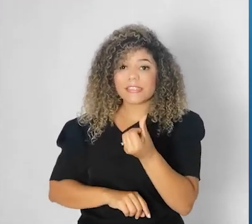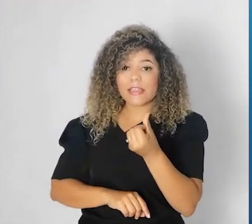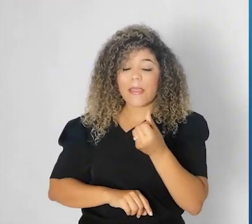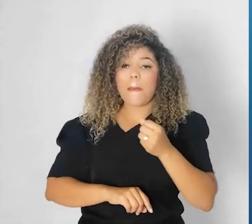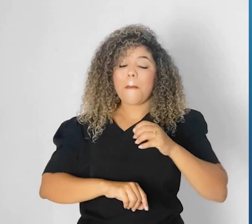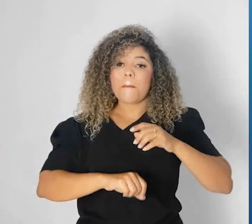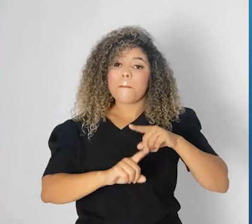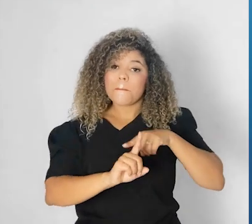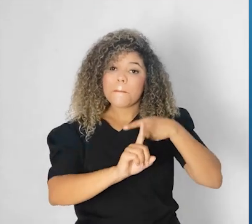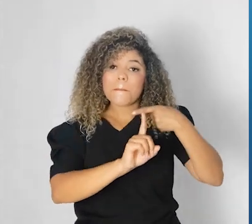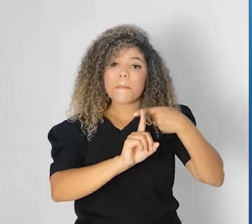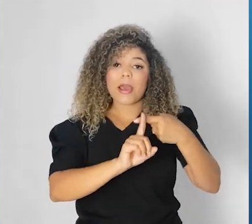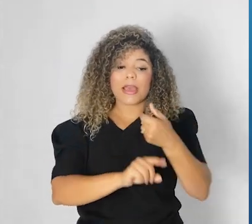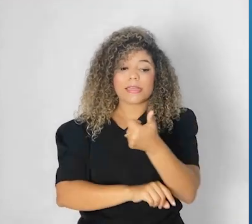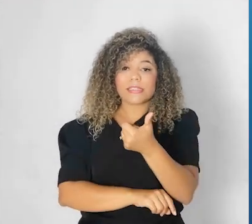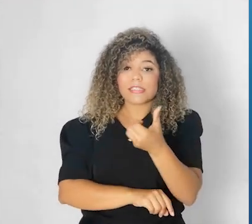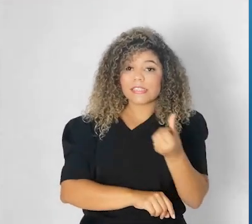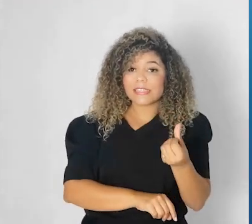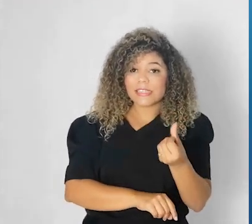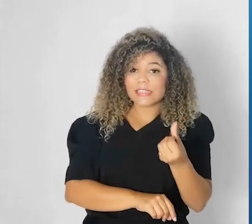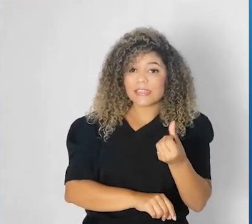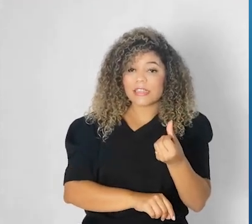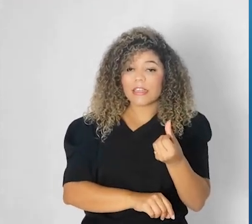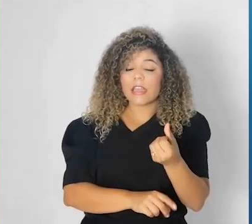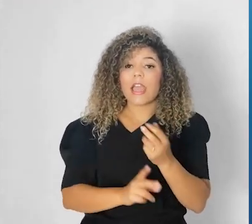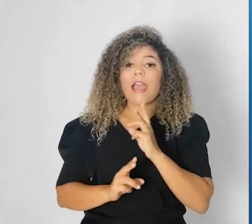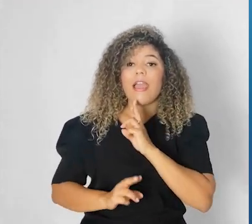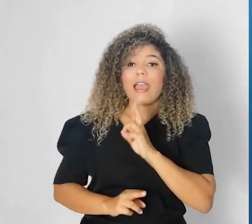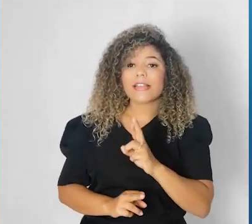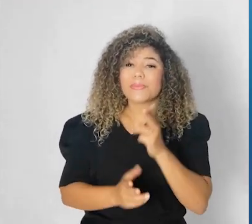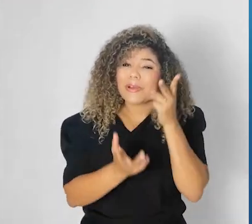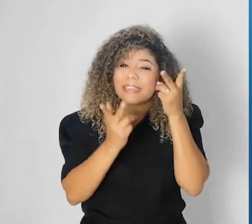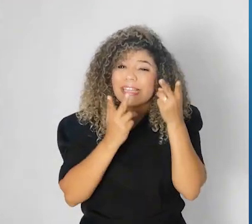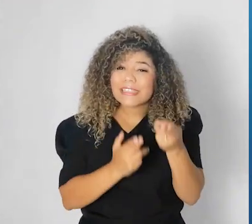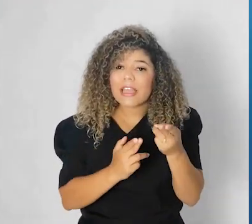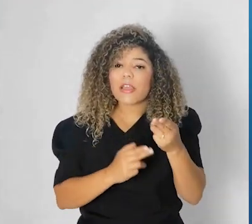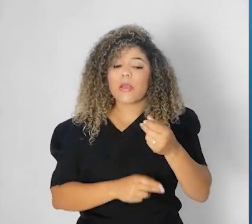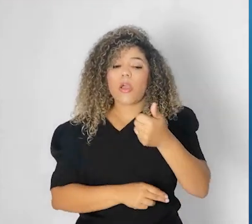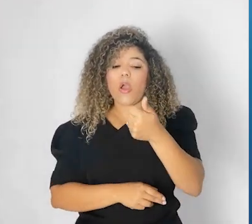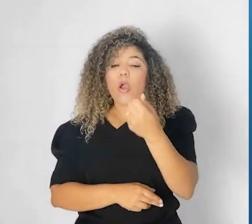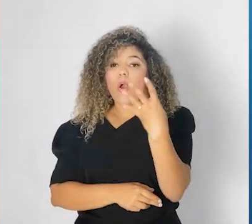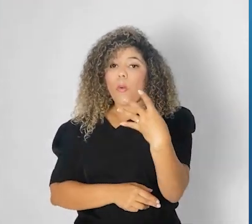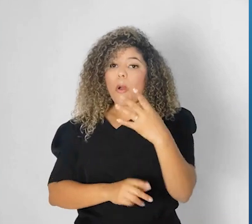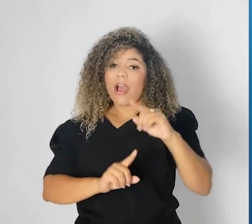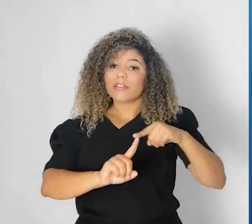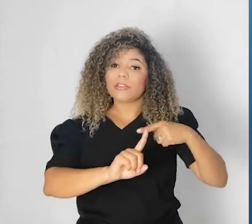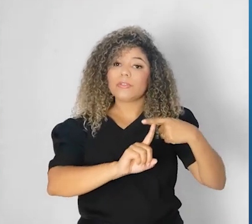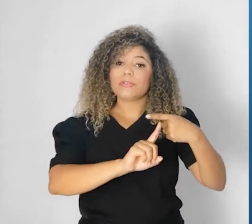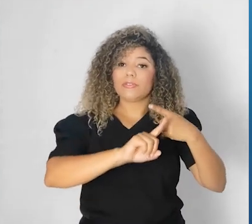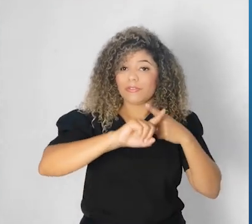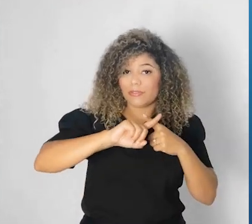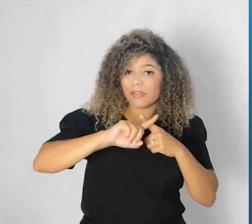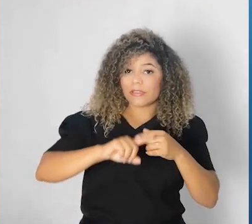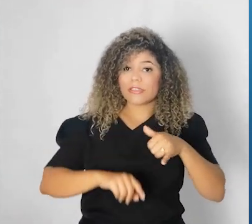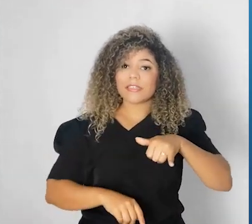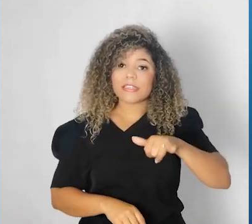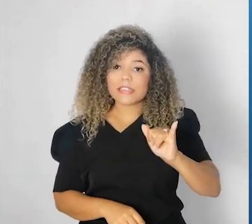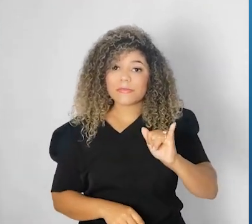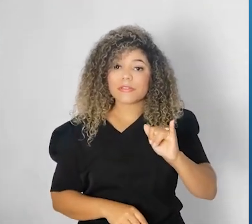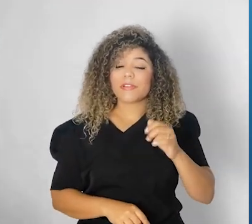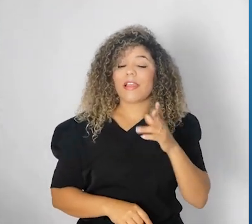mais 16, que tem que ser igual a 4 vezes o valor para y, 7. 4 vezes